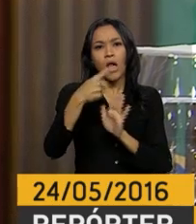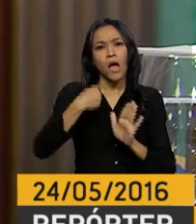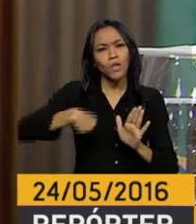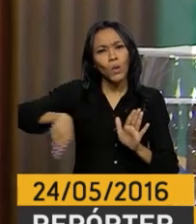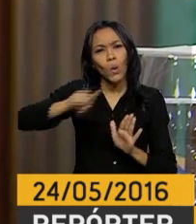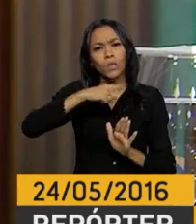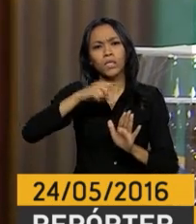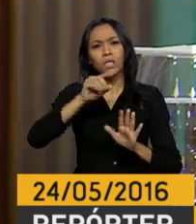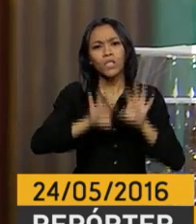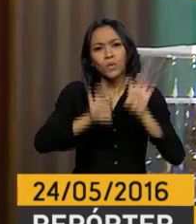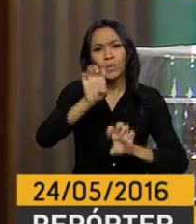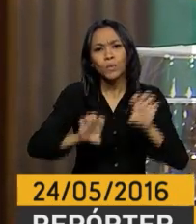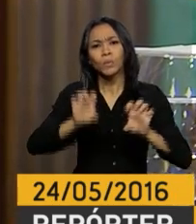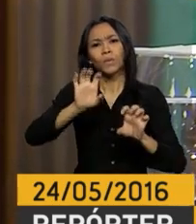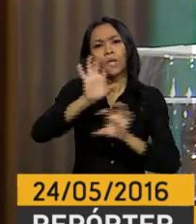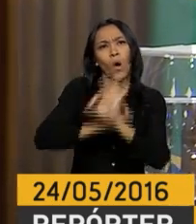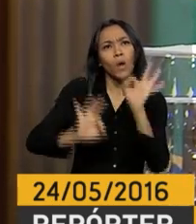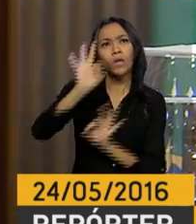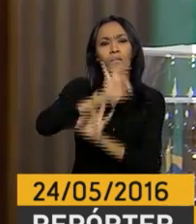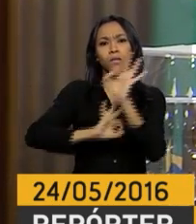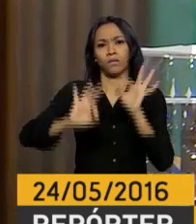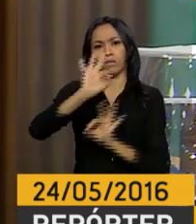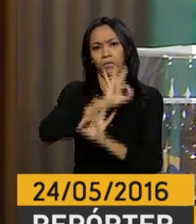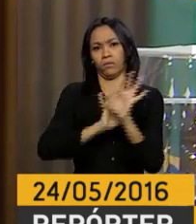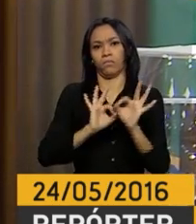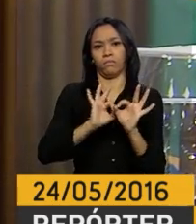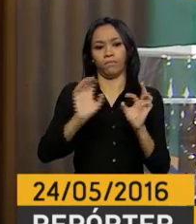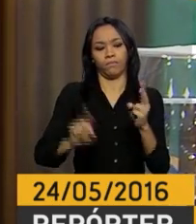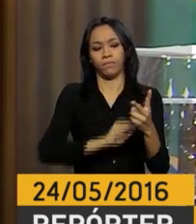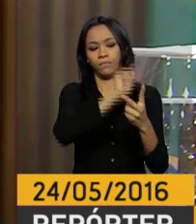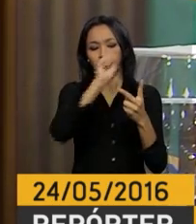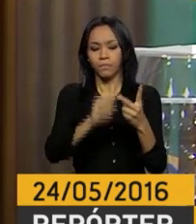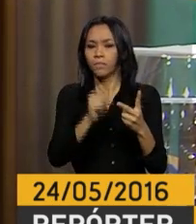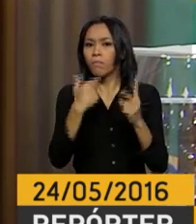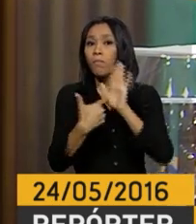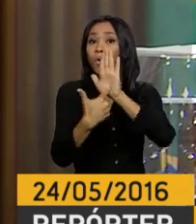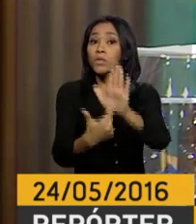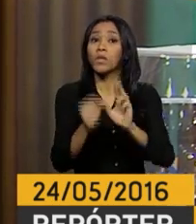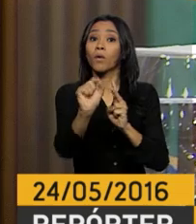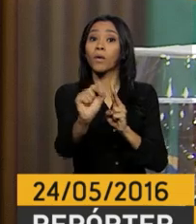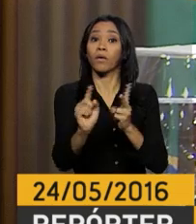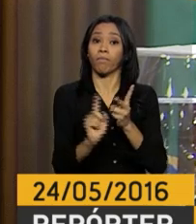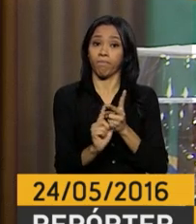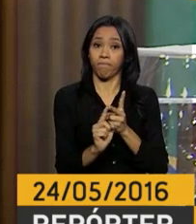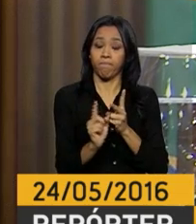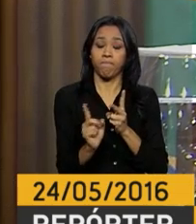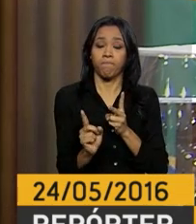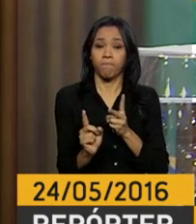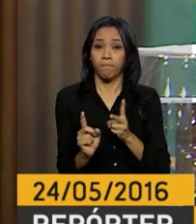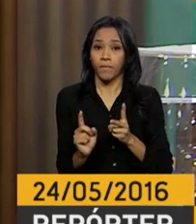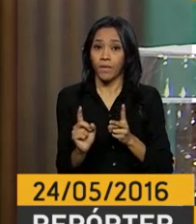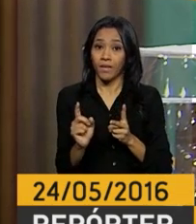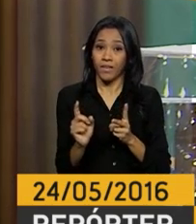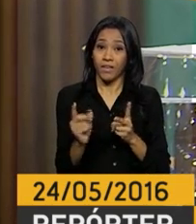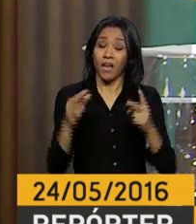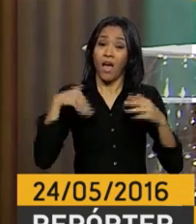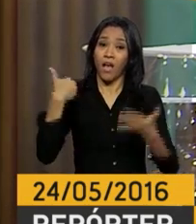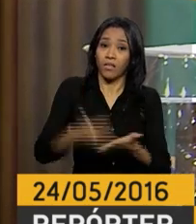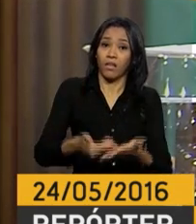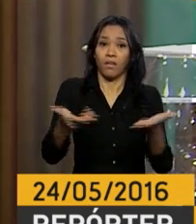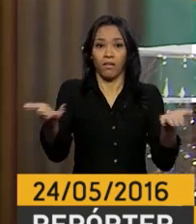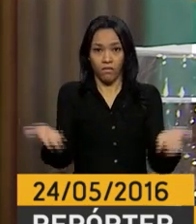conjunção governamental. Em segundo lugar, para revelar também a indispensabilidade que ainda hoje